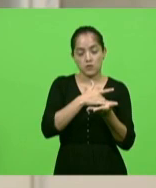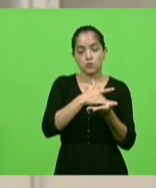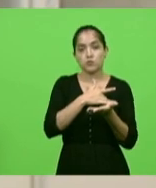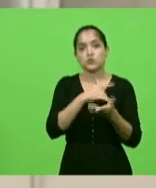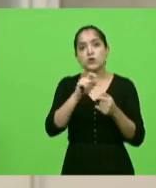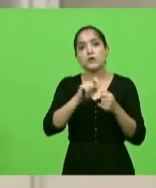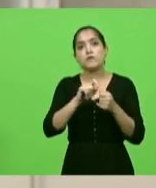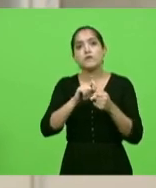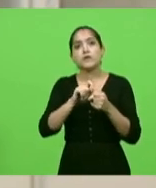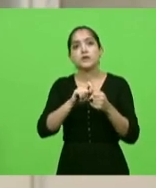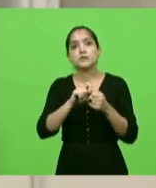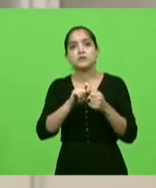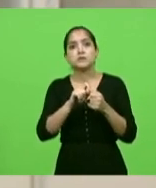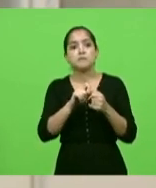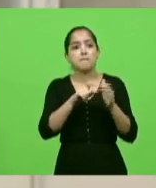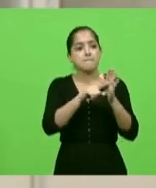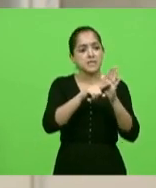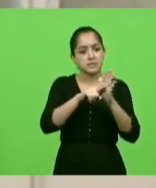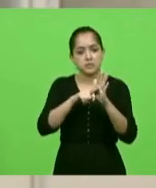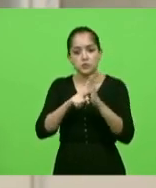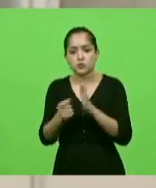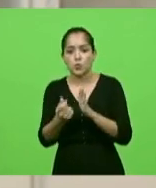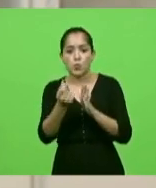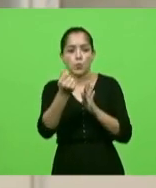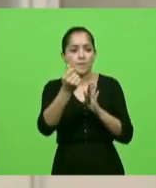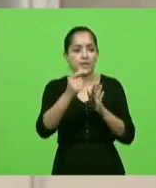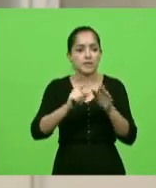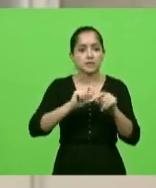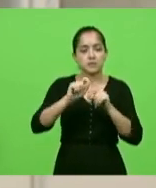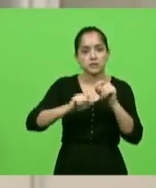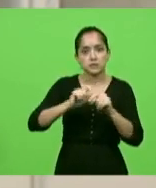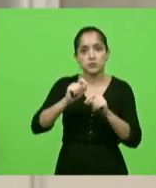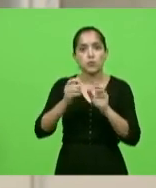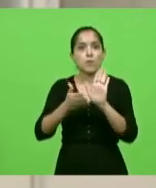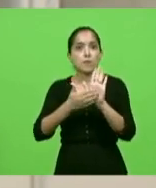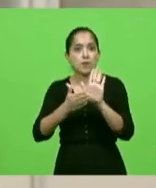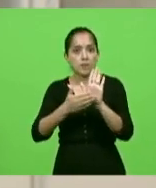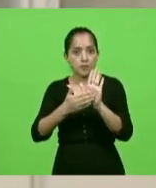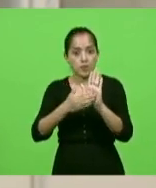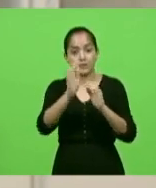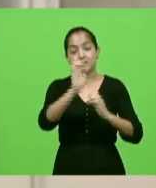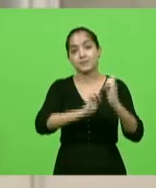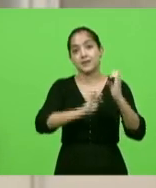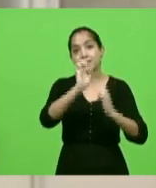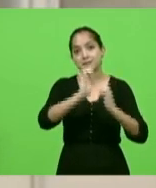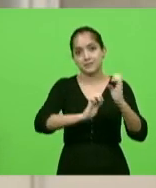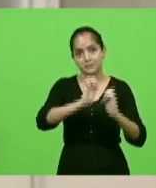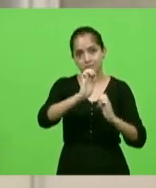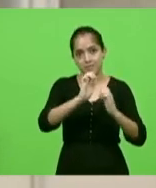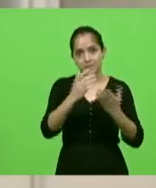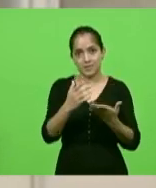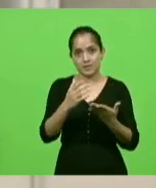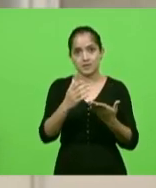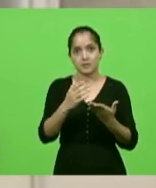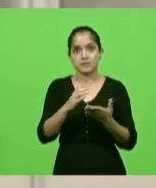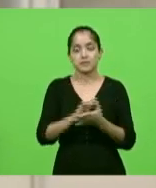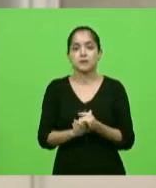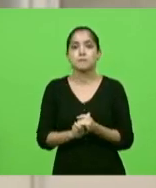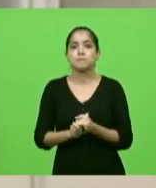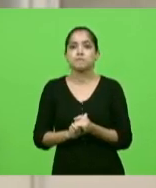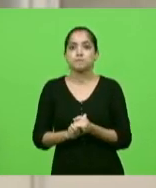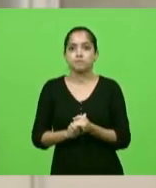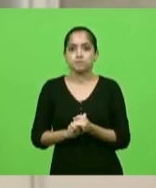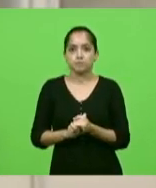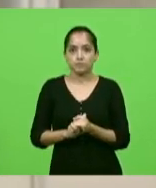o realizou cotação de preços tendo havido apresentação de propostas pelas empresas Brasília